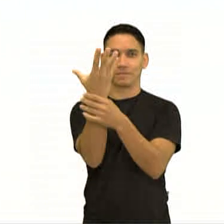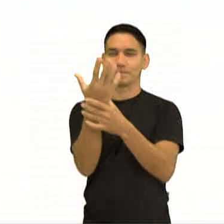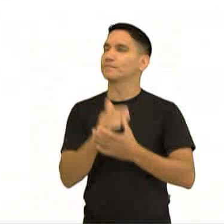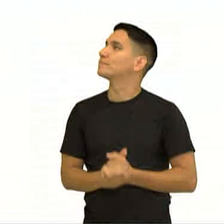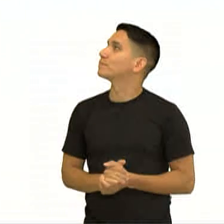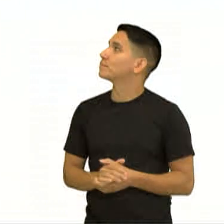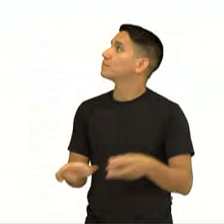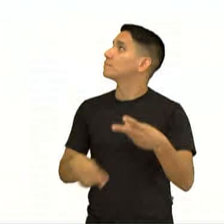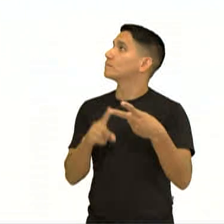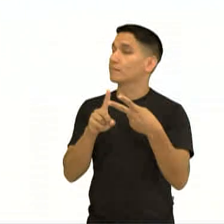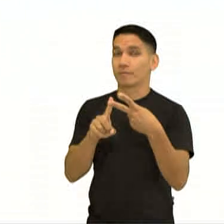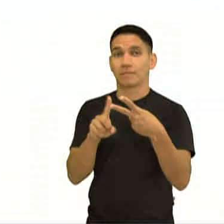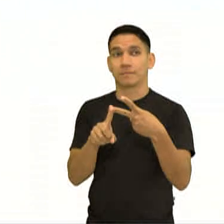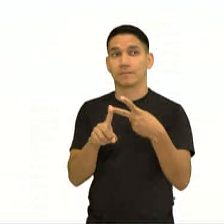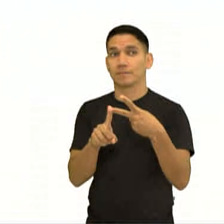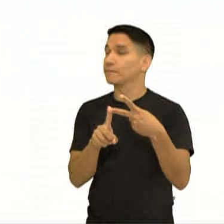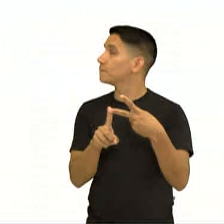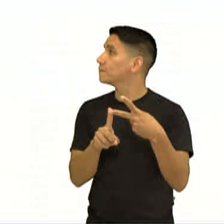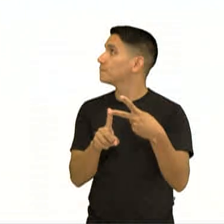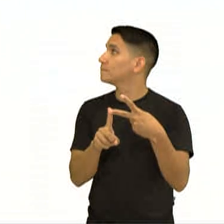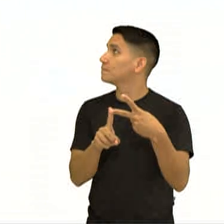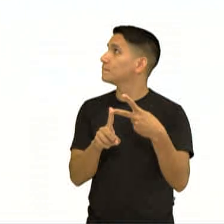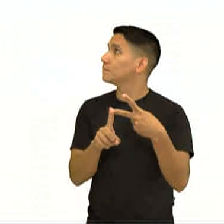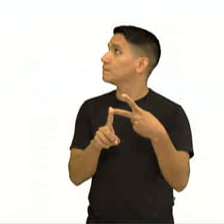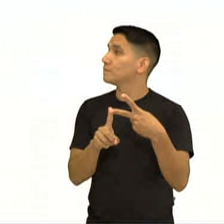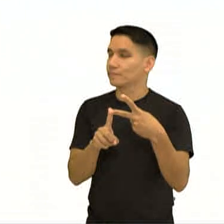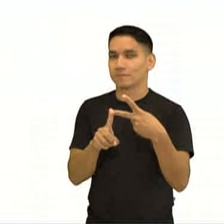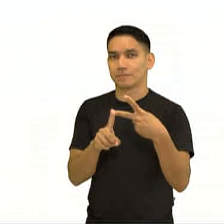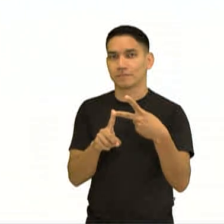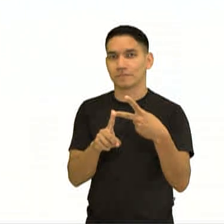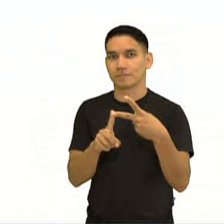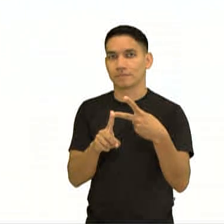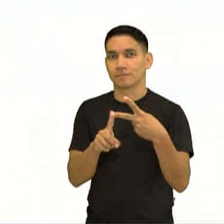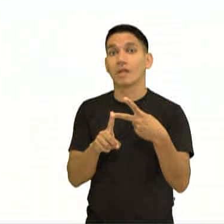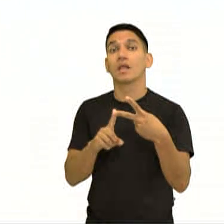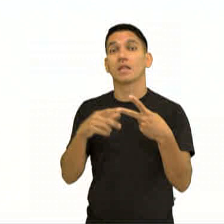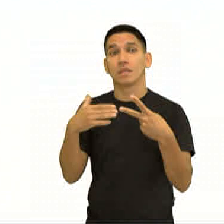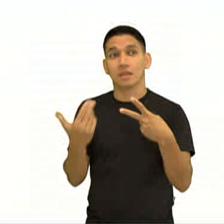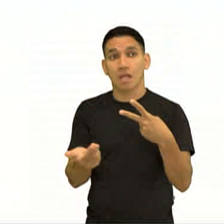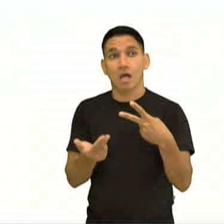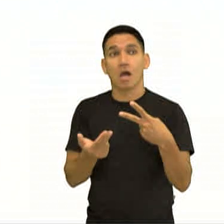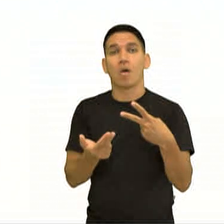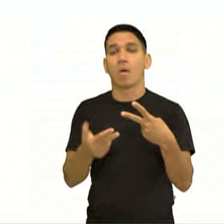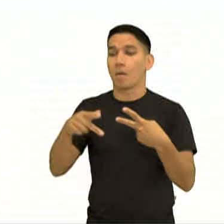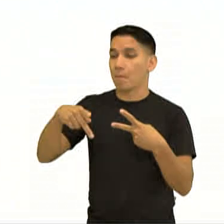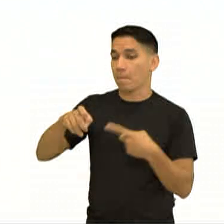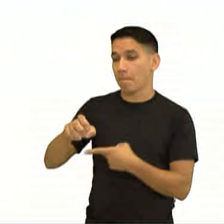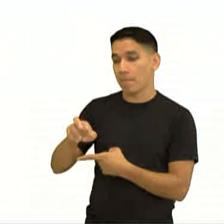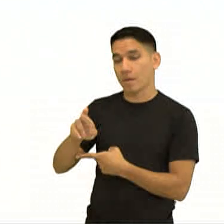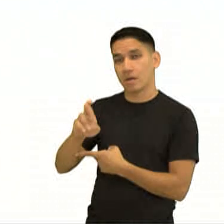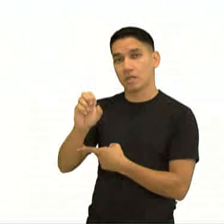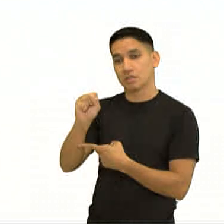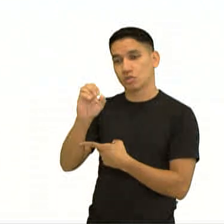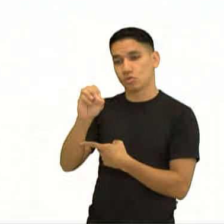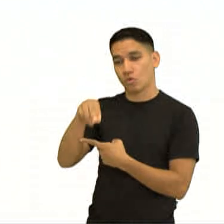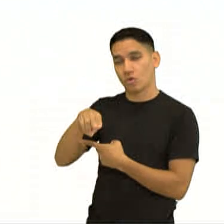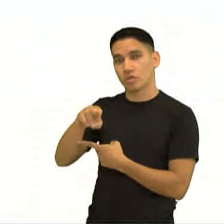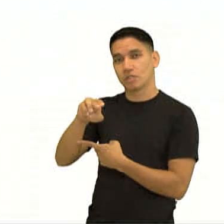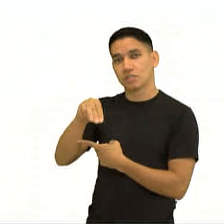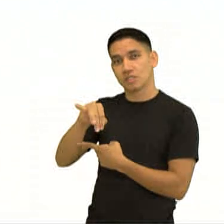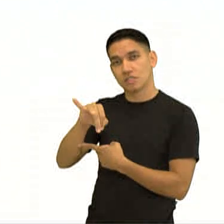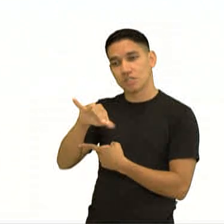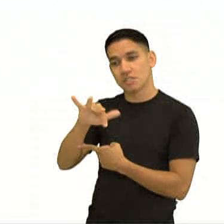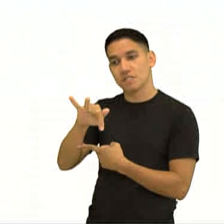Embodiment is the same as personification. Então, personificação e embodiment